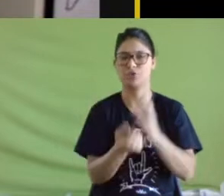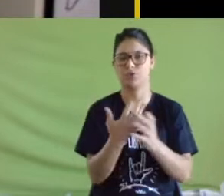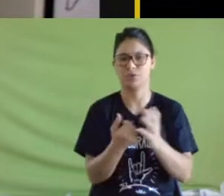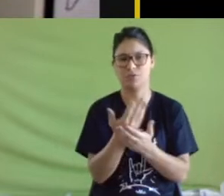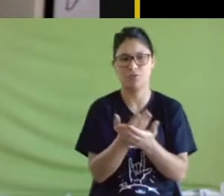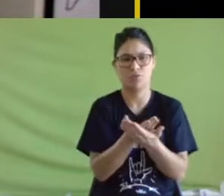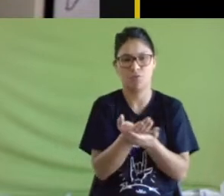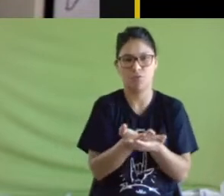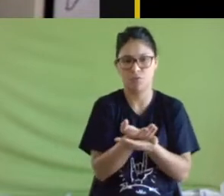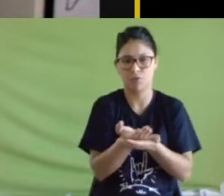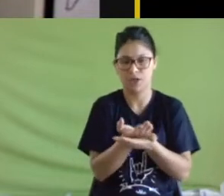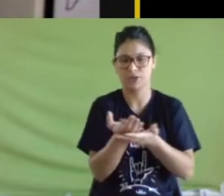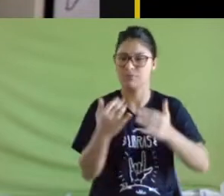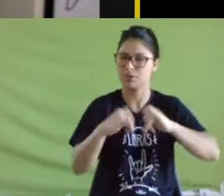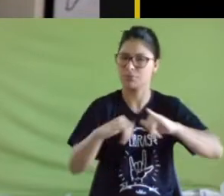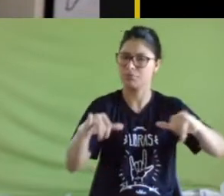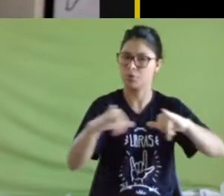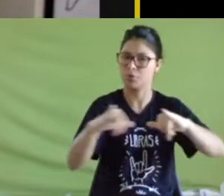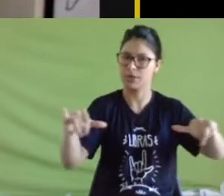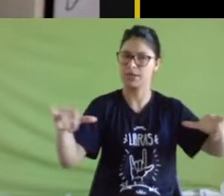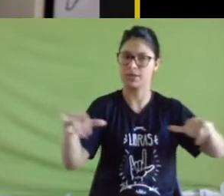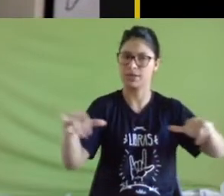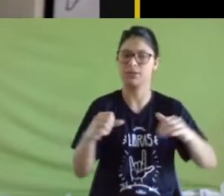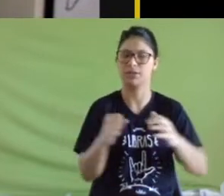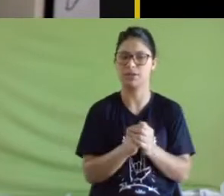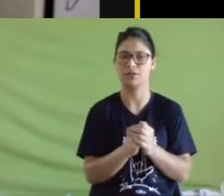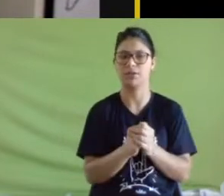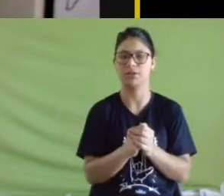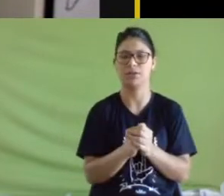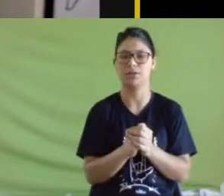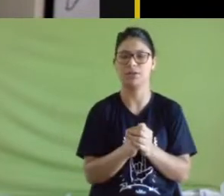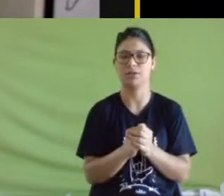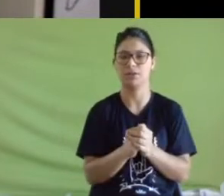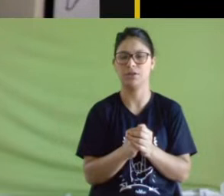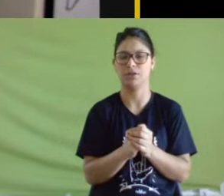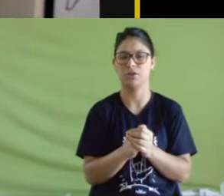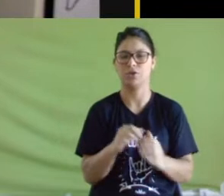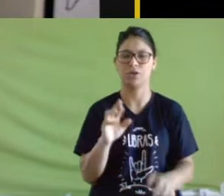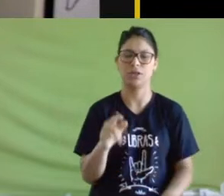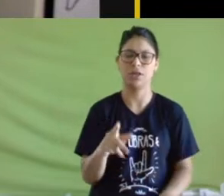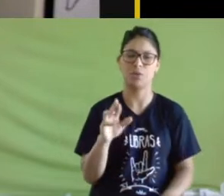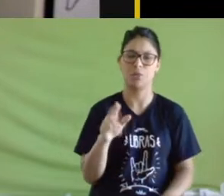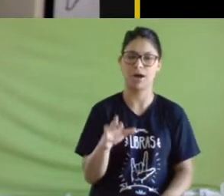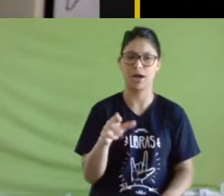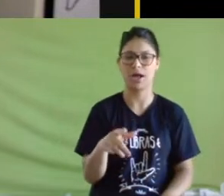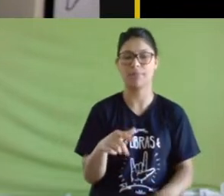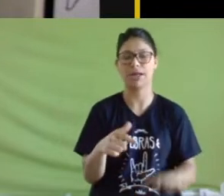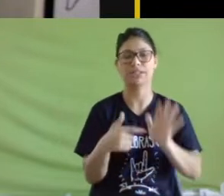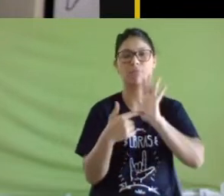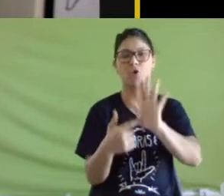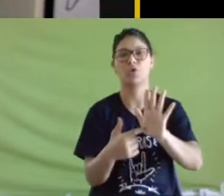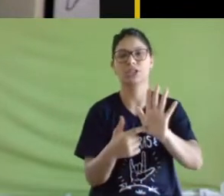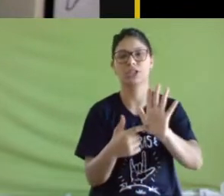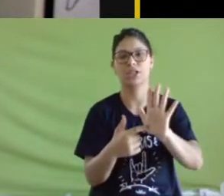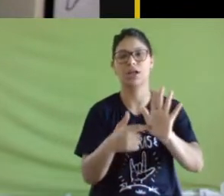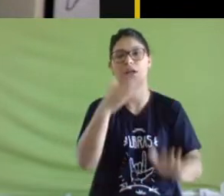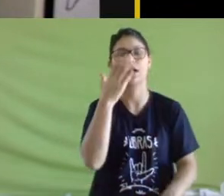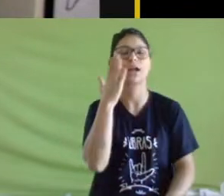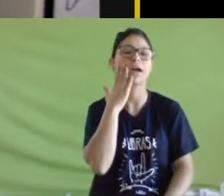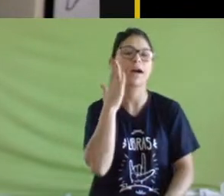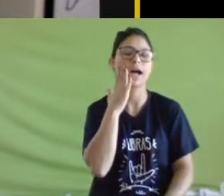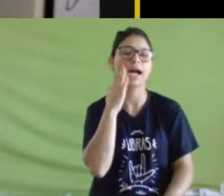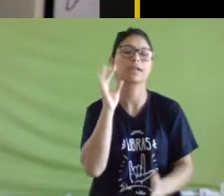convencimento e de propaganda. Só que não é mais explícito como uma